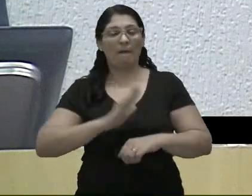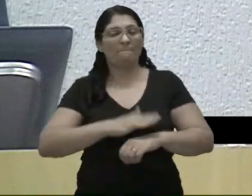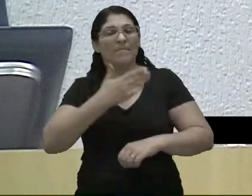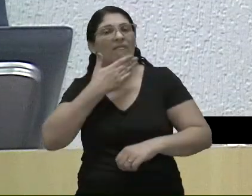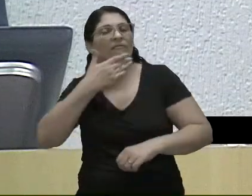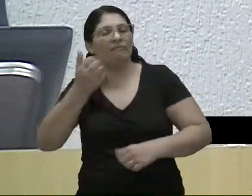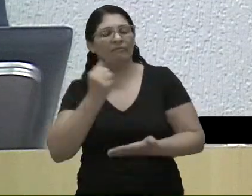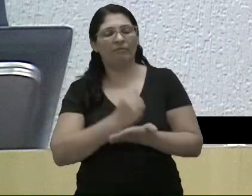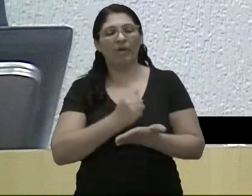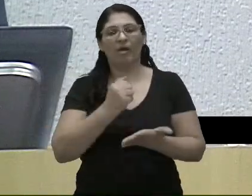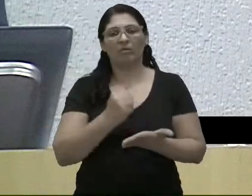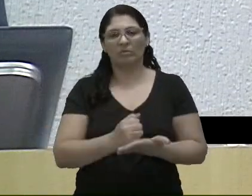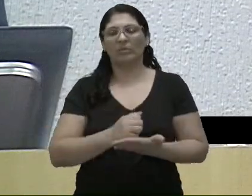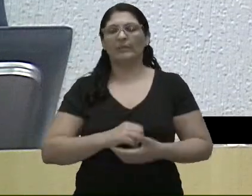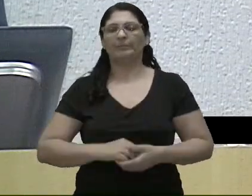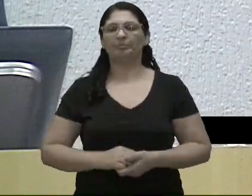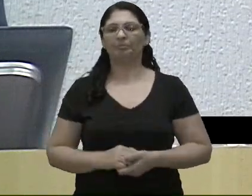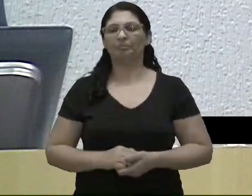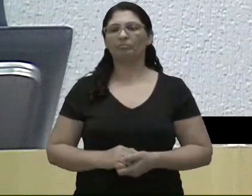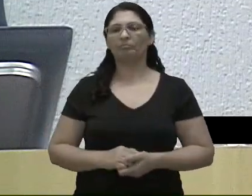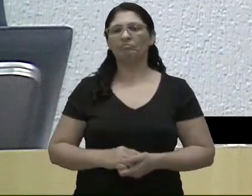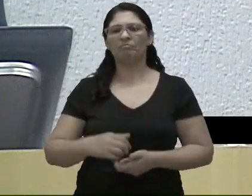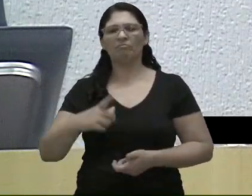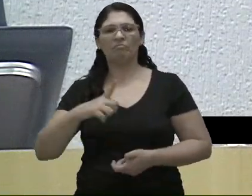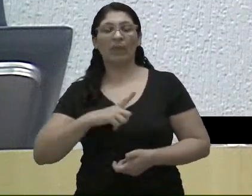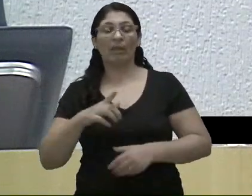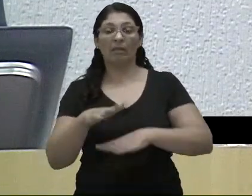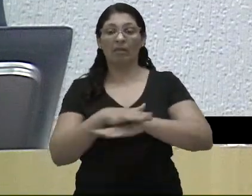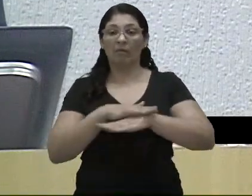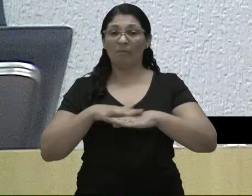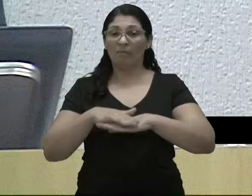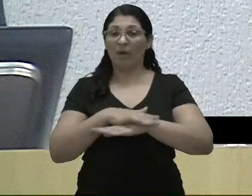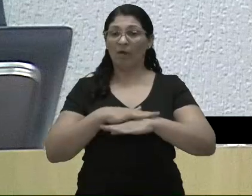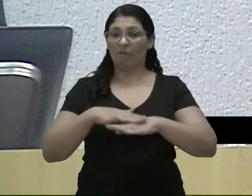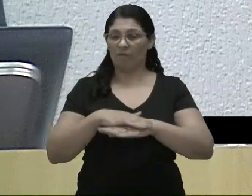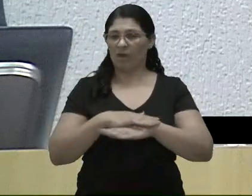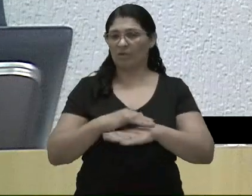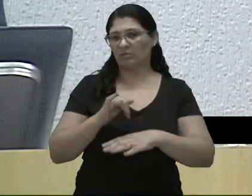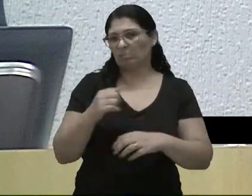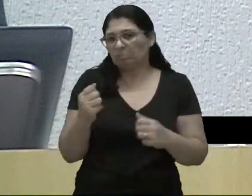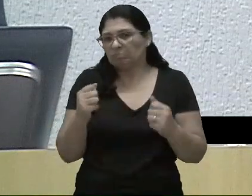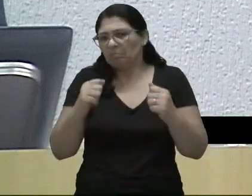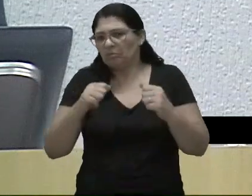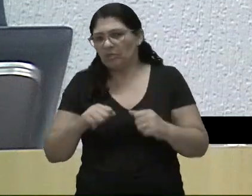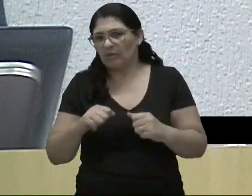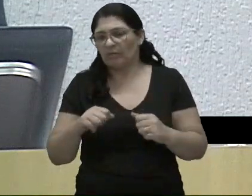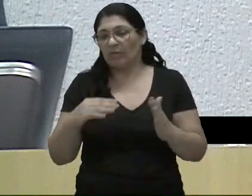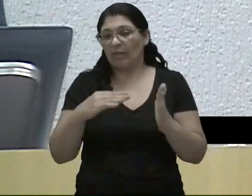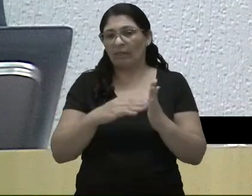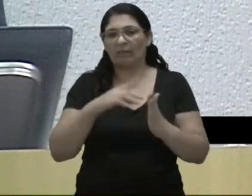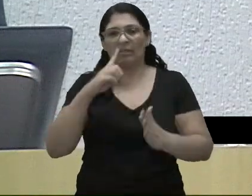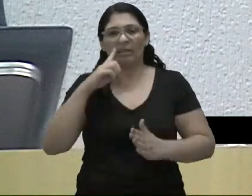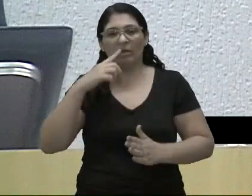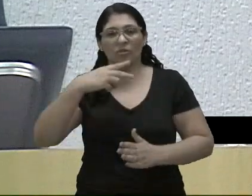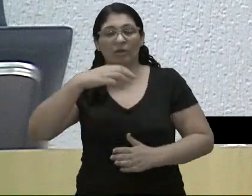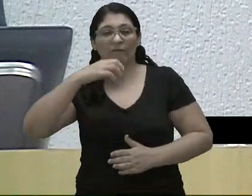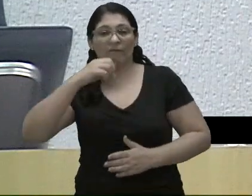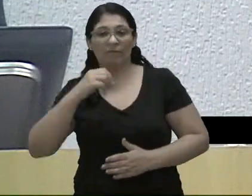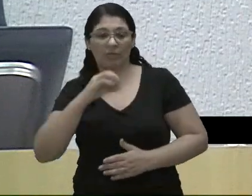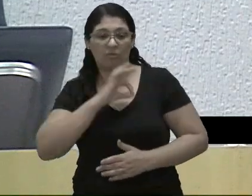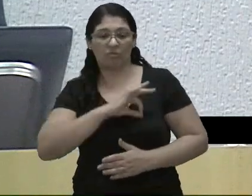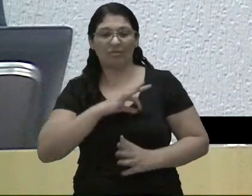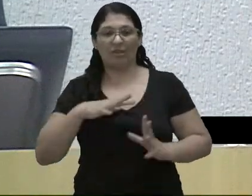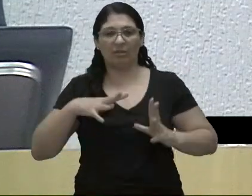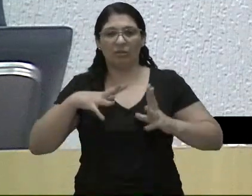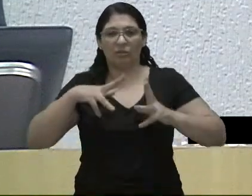também, que parece que houve aí uma conversa, se possível, até o dia 20, todo o pagamento for